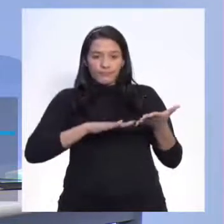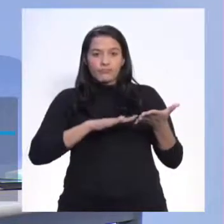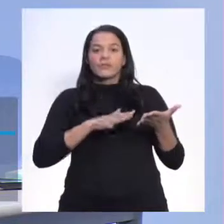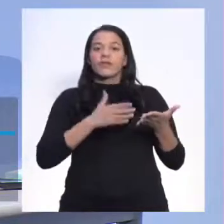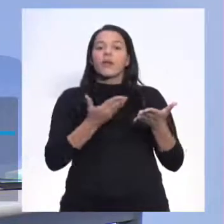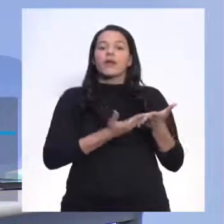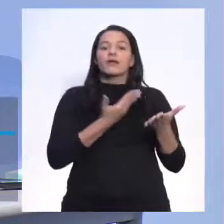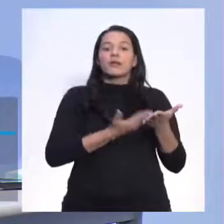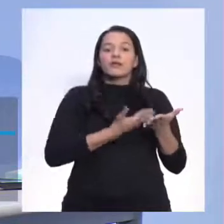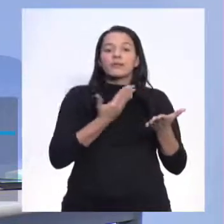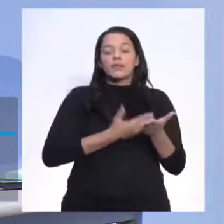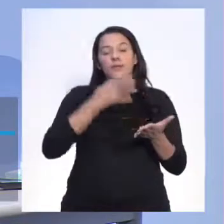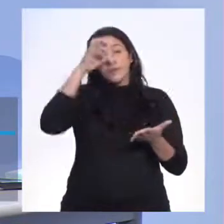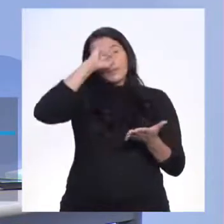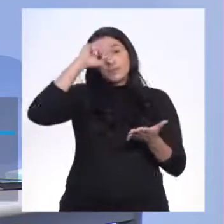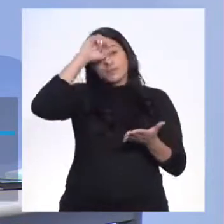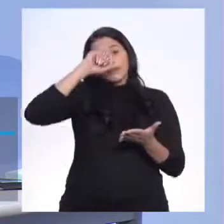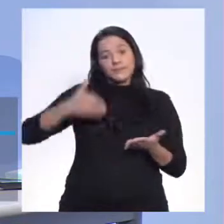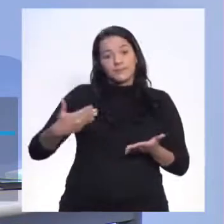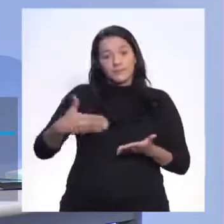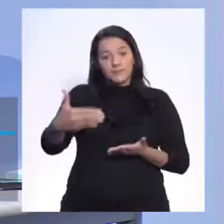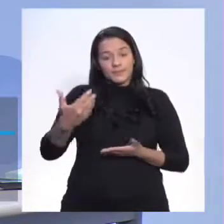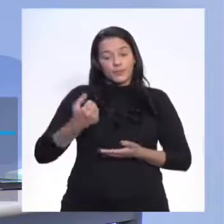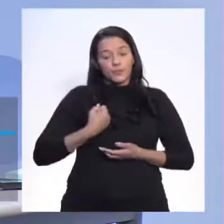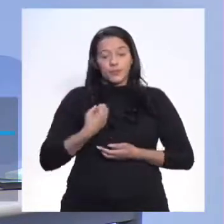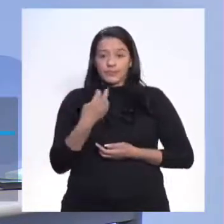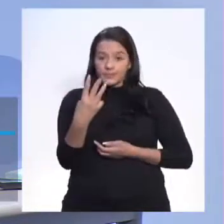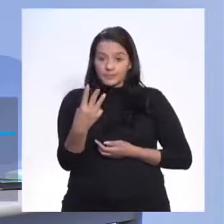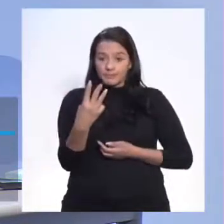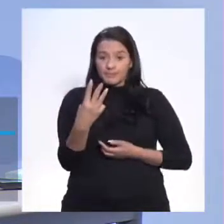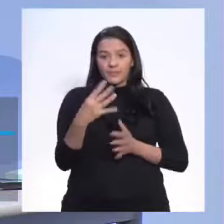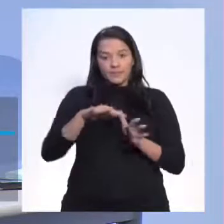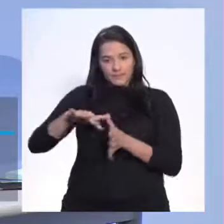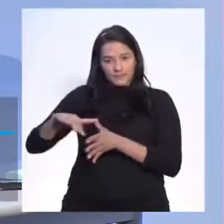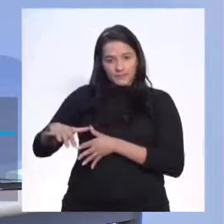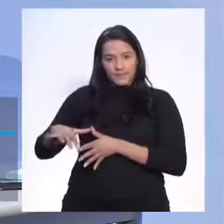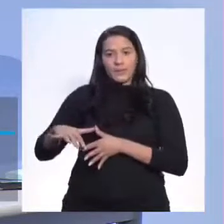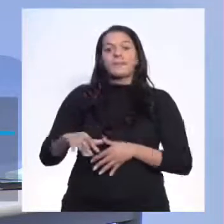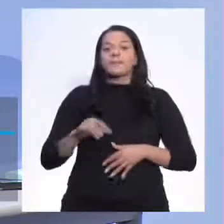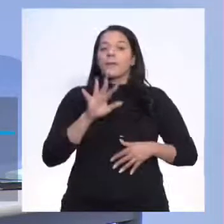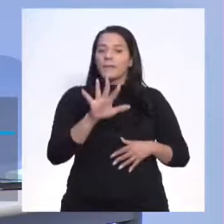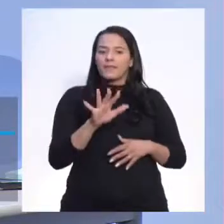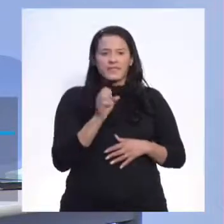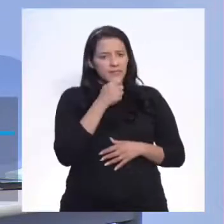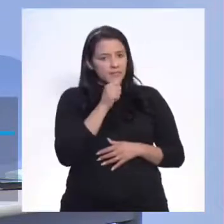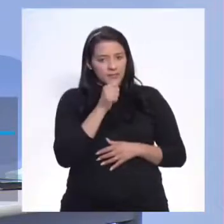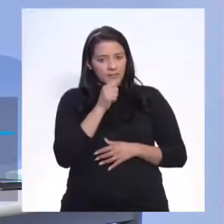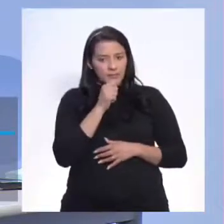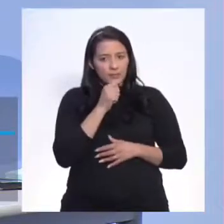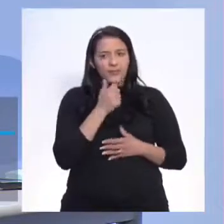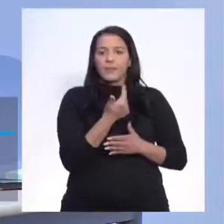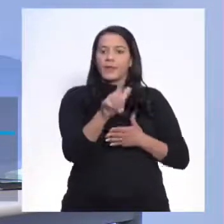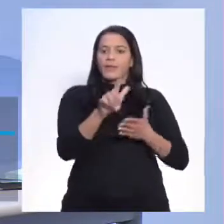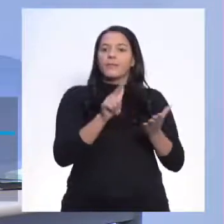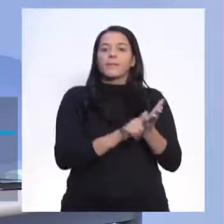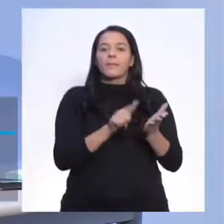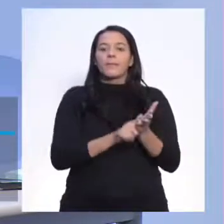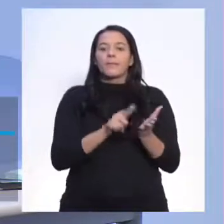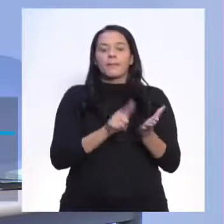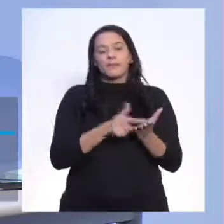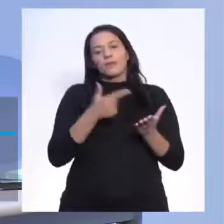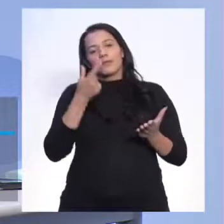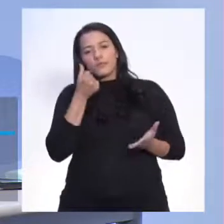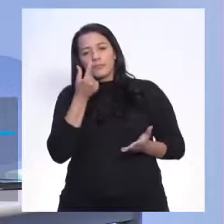Sempre, volume 3, separe ele aí. Se você não pegou, então separe algumas folhas para anotação,